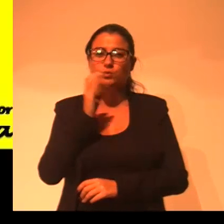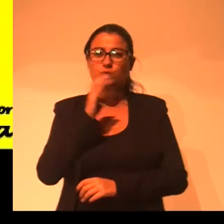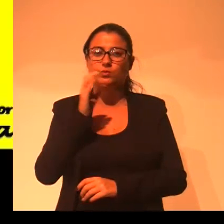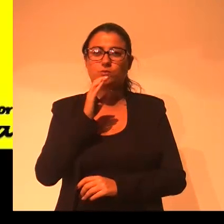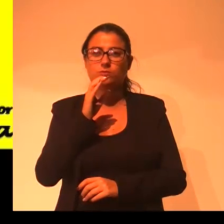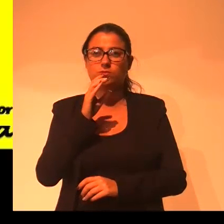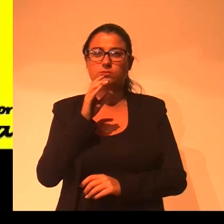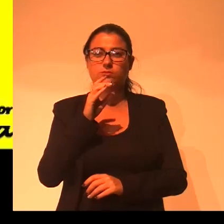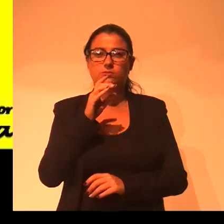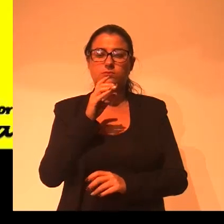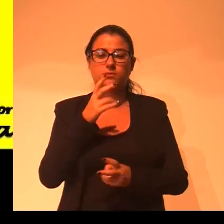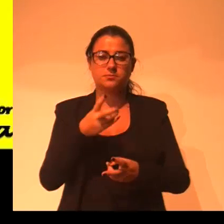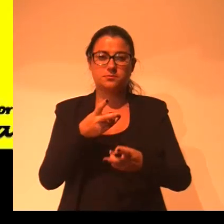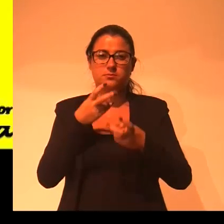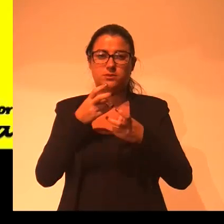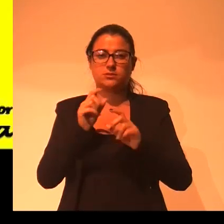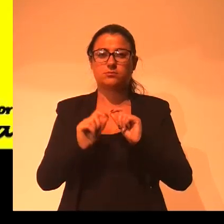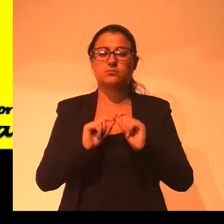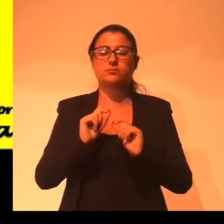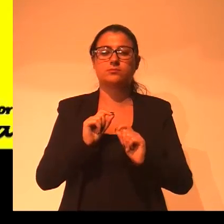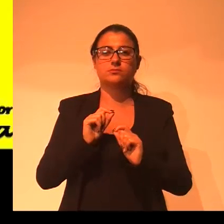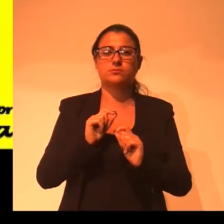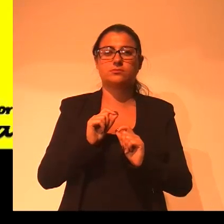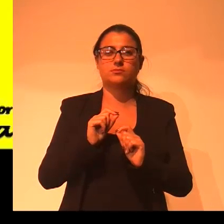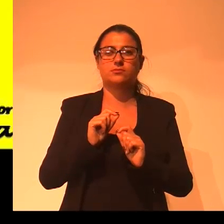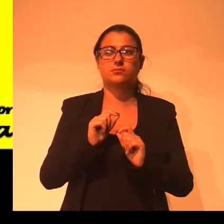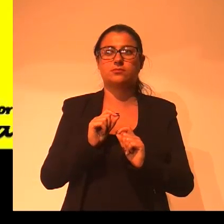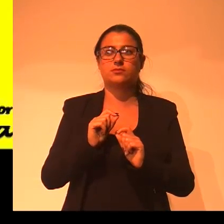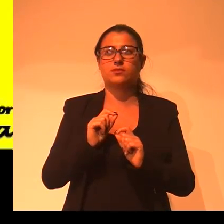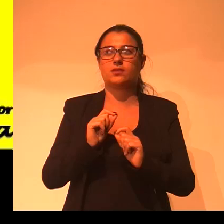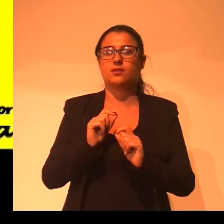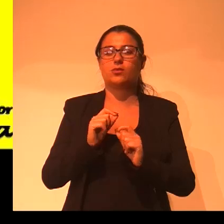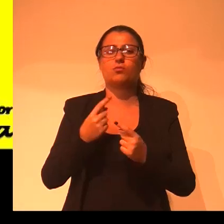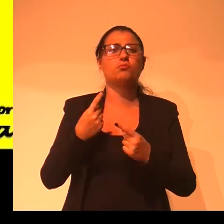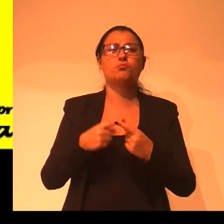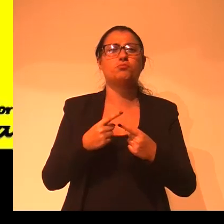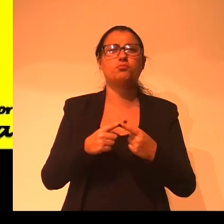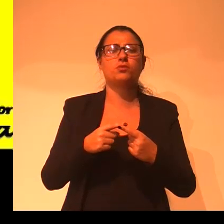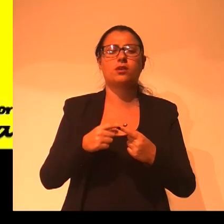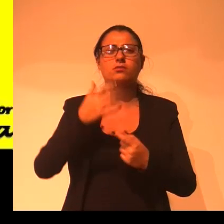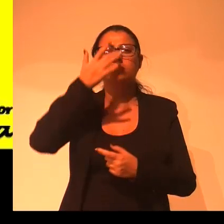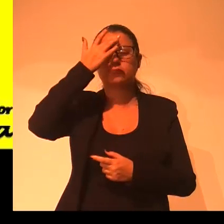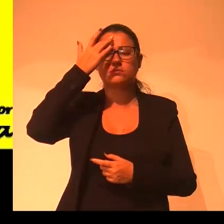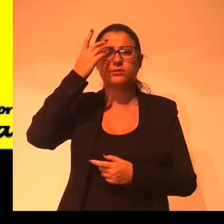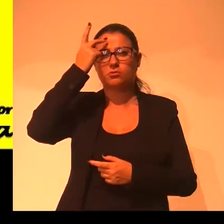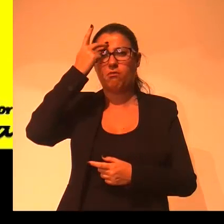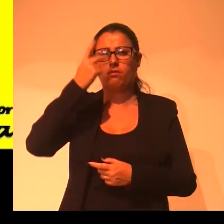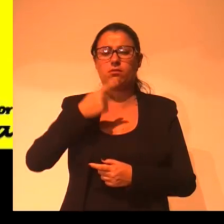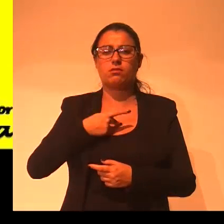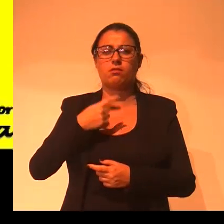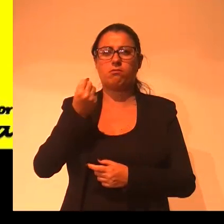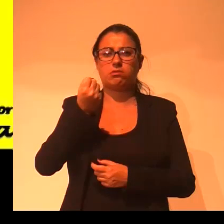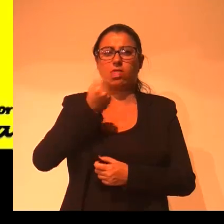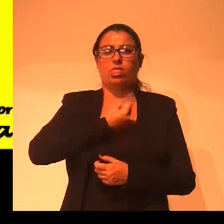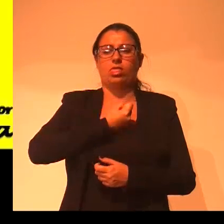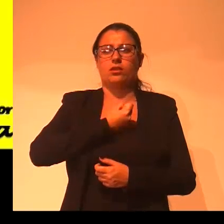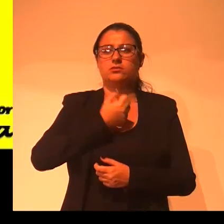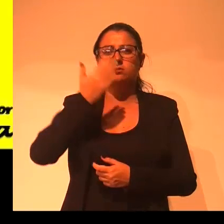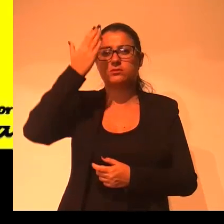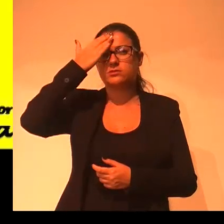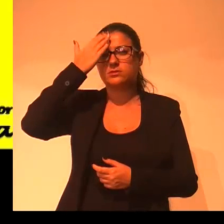diferença socioeconômica gritante na causa do suicídio. Então, o primeiro ponto, a gente sabe da nossa